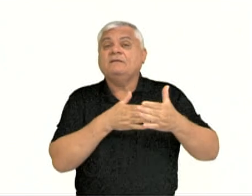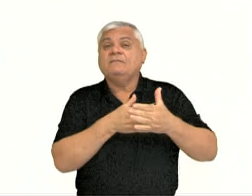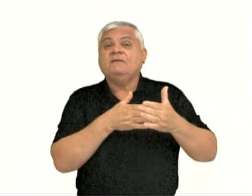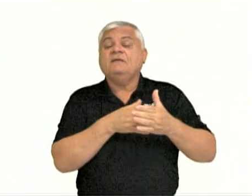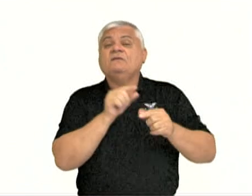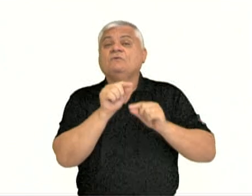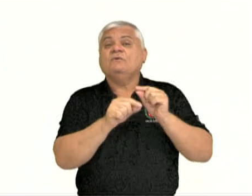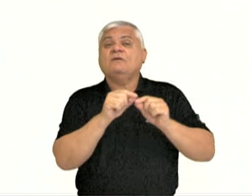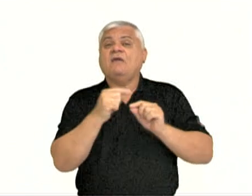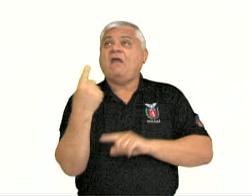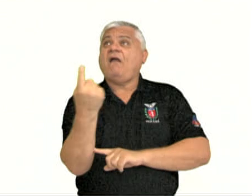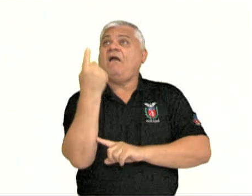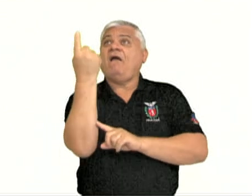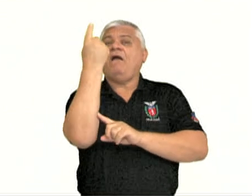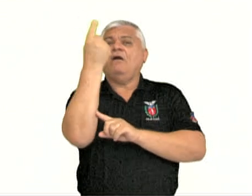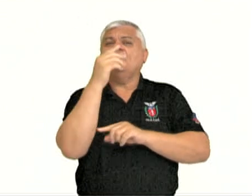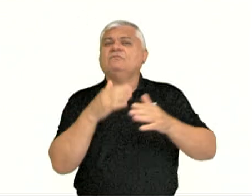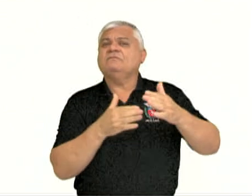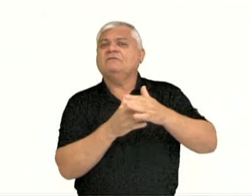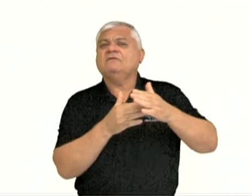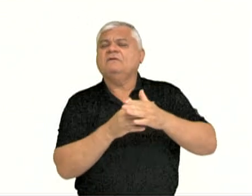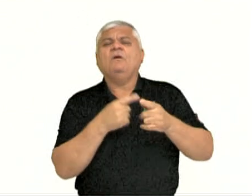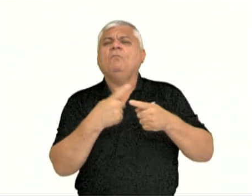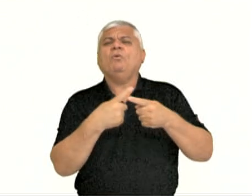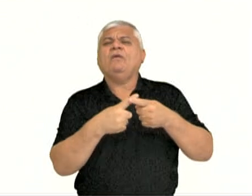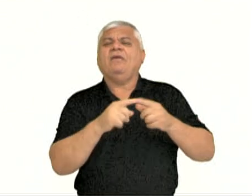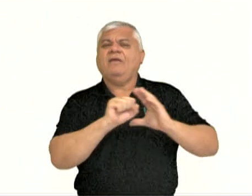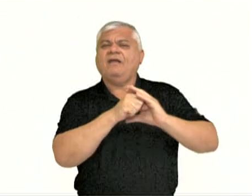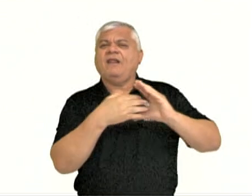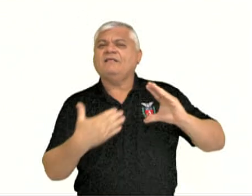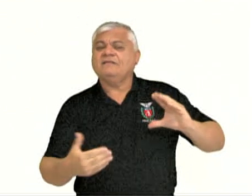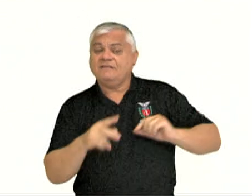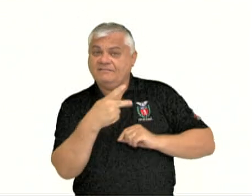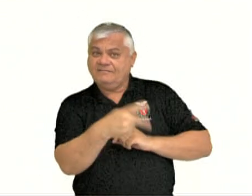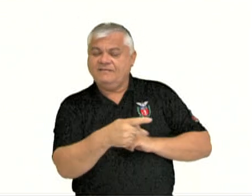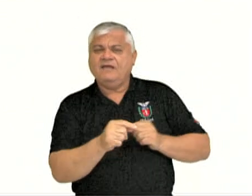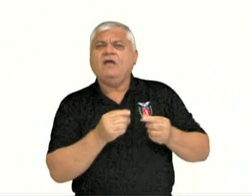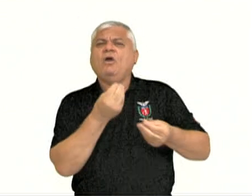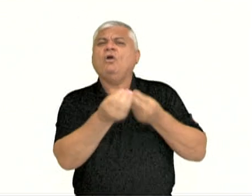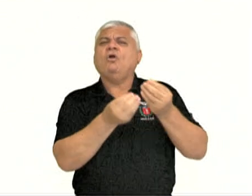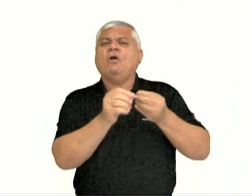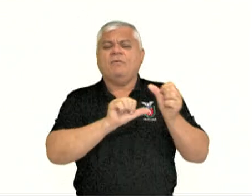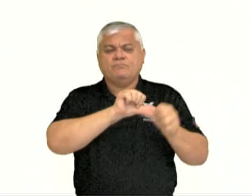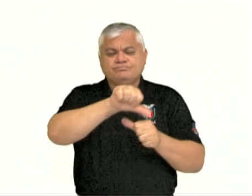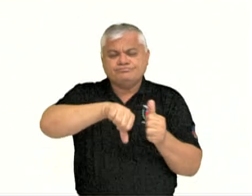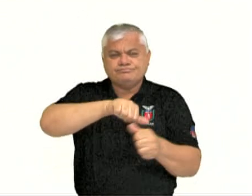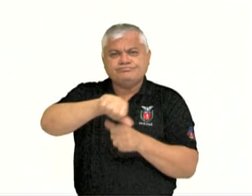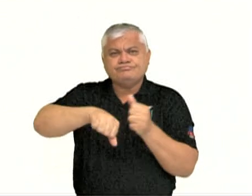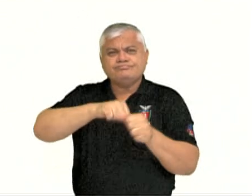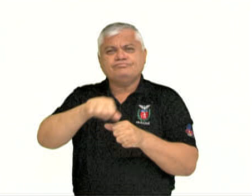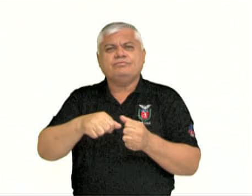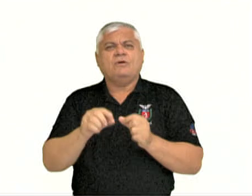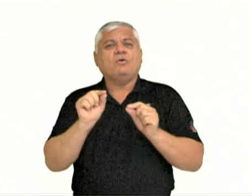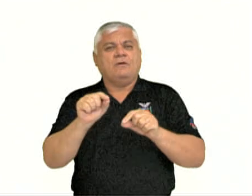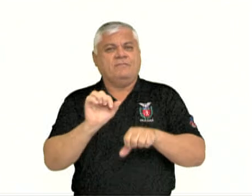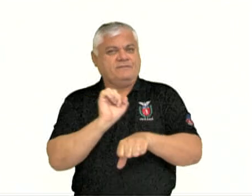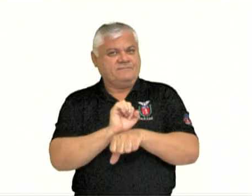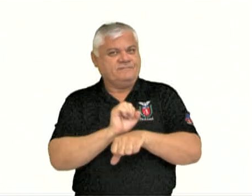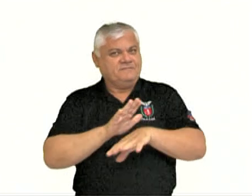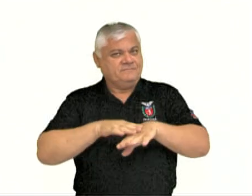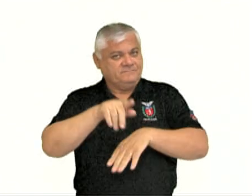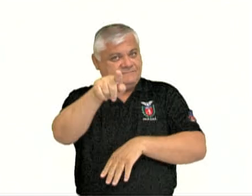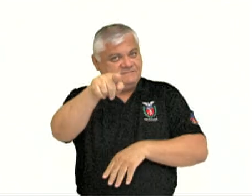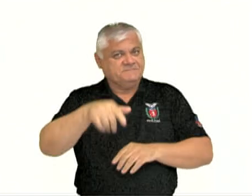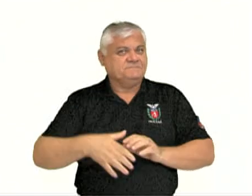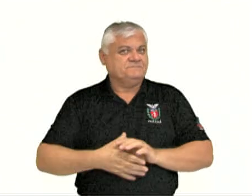plantas atinjam um tamanho maior? E como ocorre o processo de transporte nessas substâncias? Agora é com